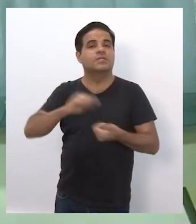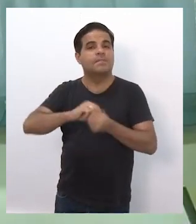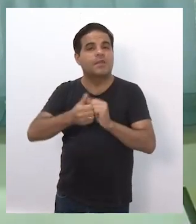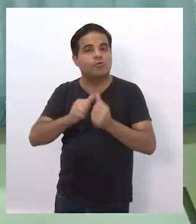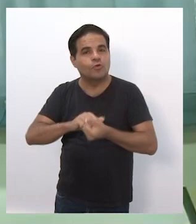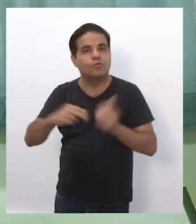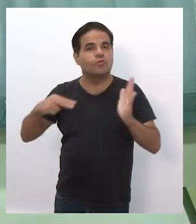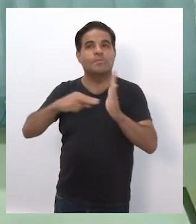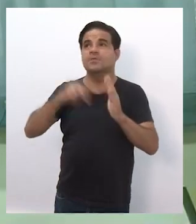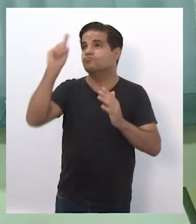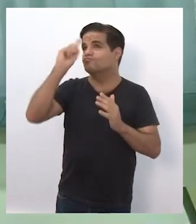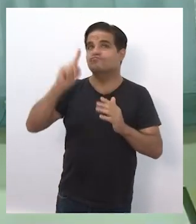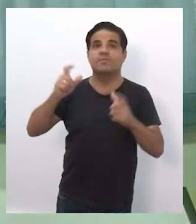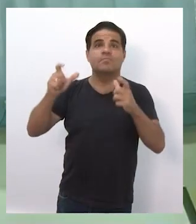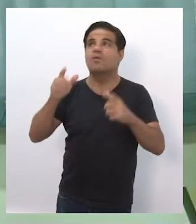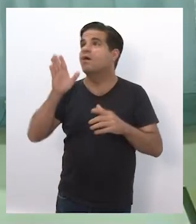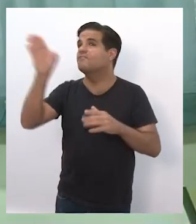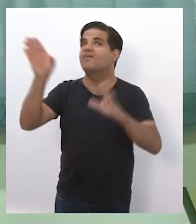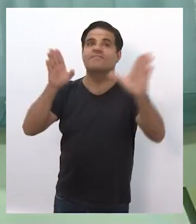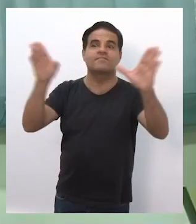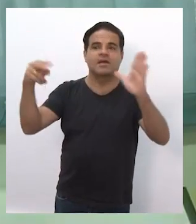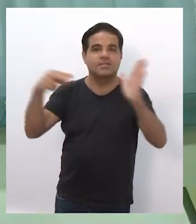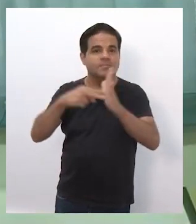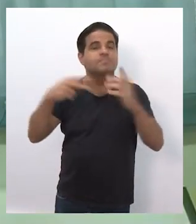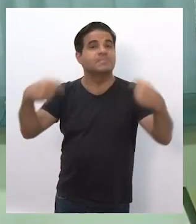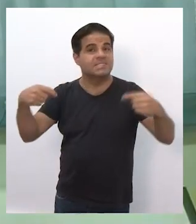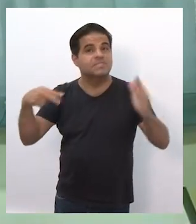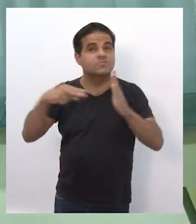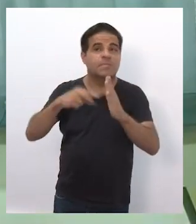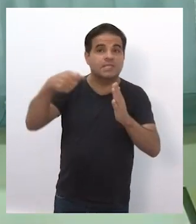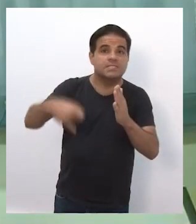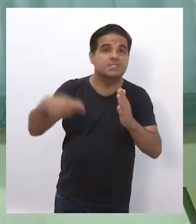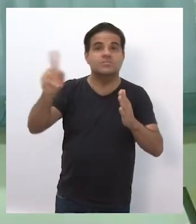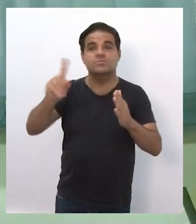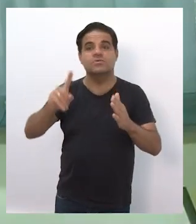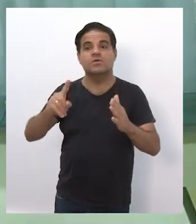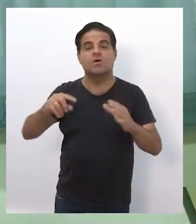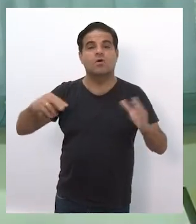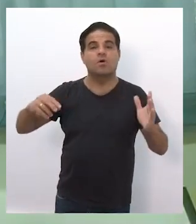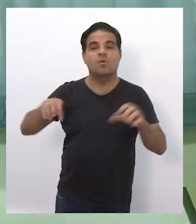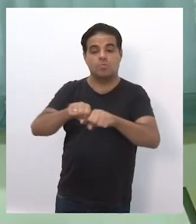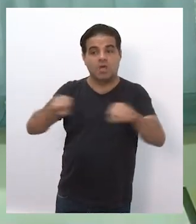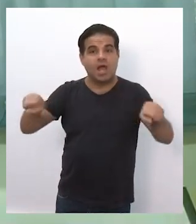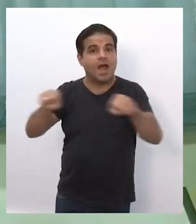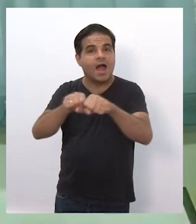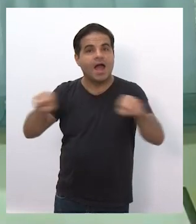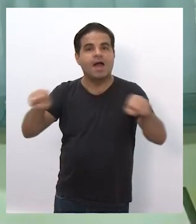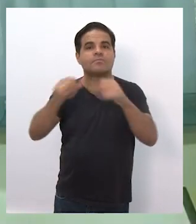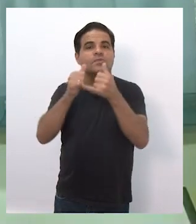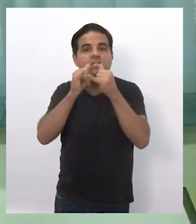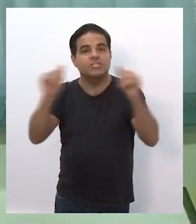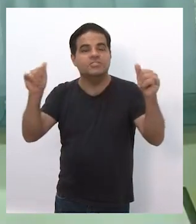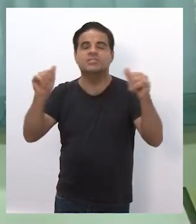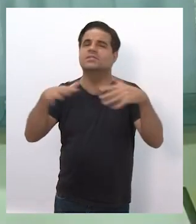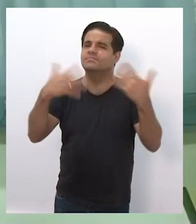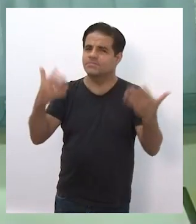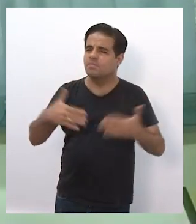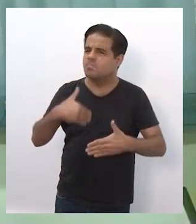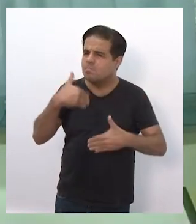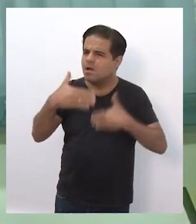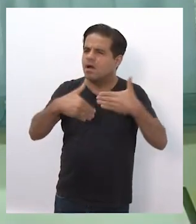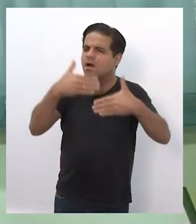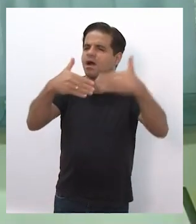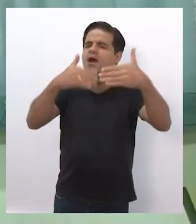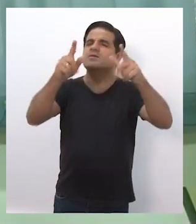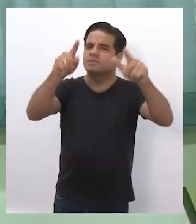nós vamos e que tipo de tomada que é, se precisa de adaptador ou não para o cabo de energia. Então, cada vez mais você tem